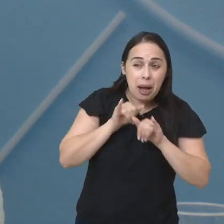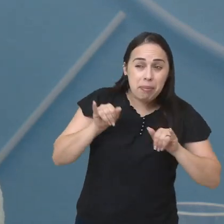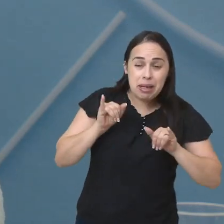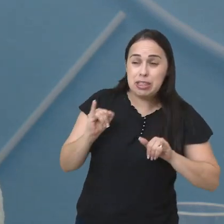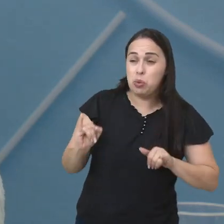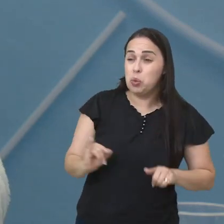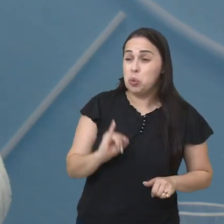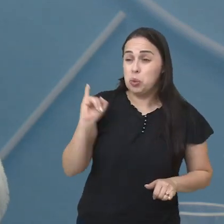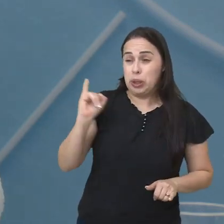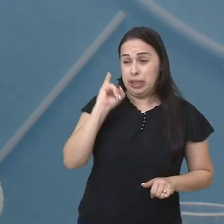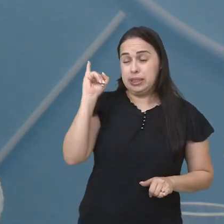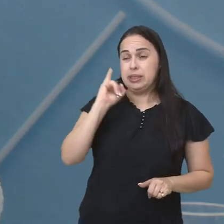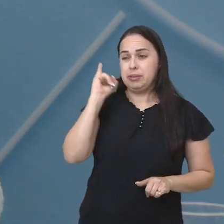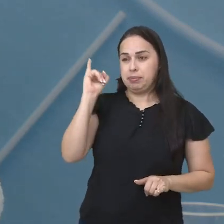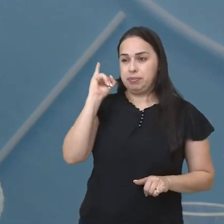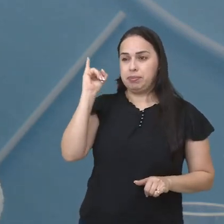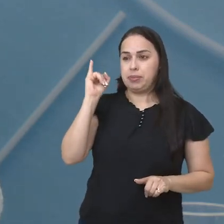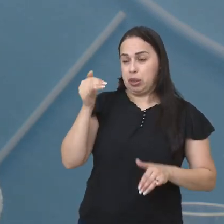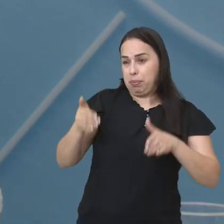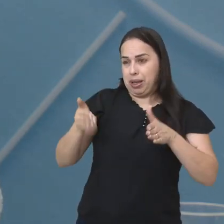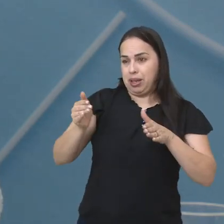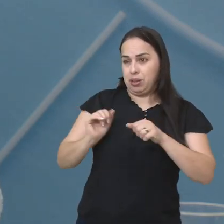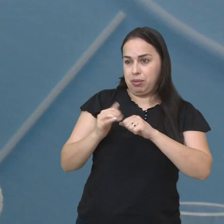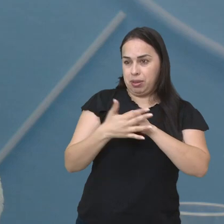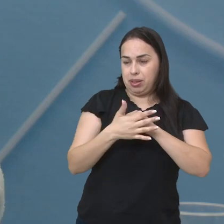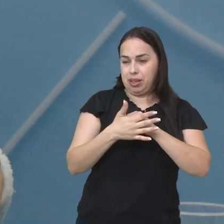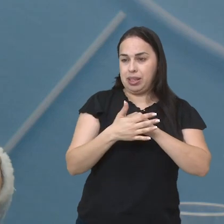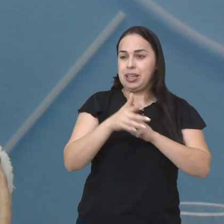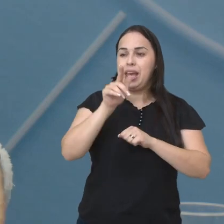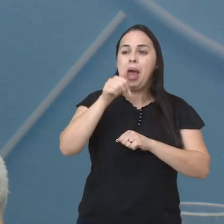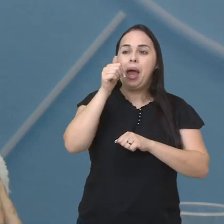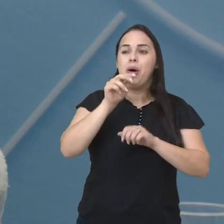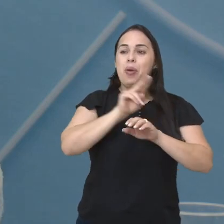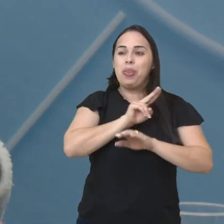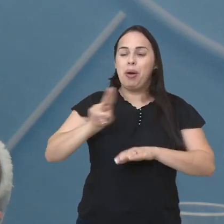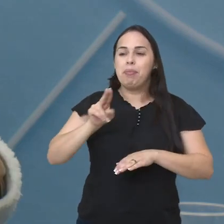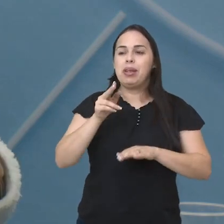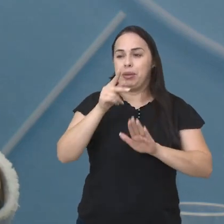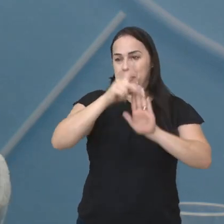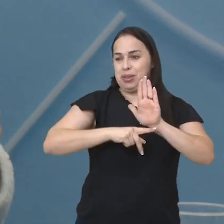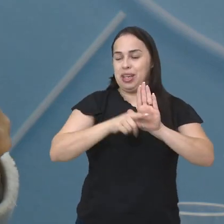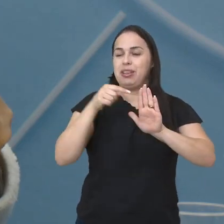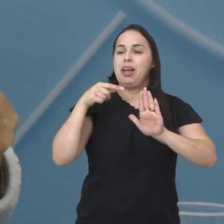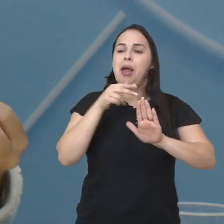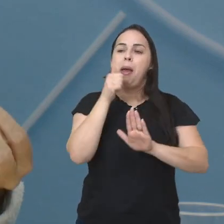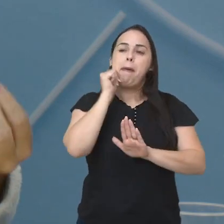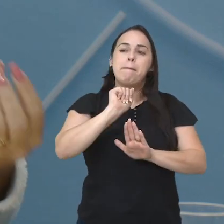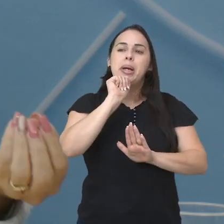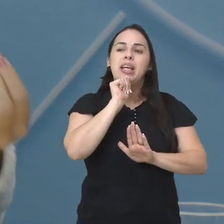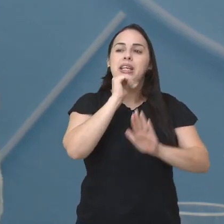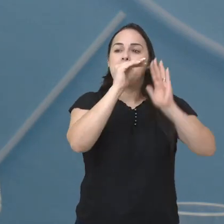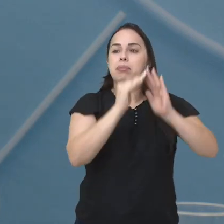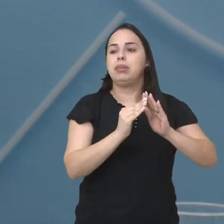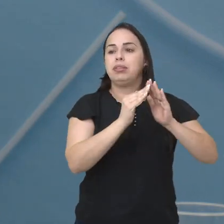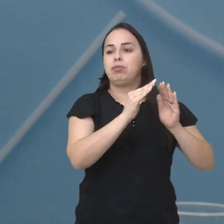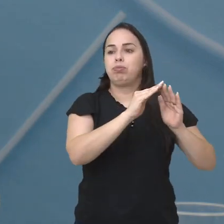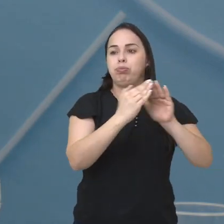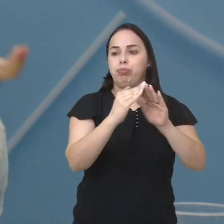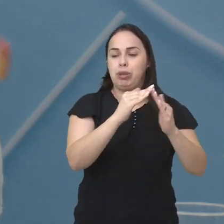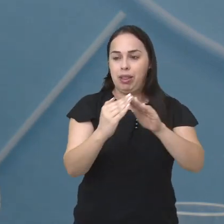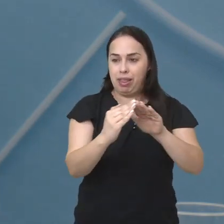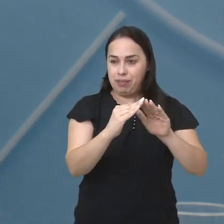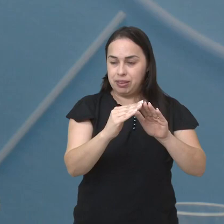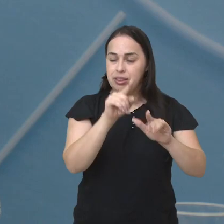suma importância aí na pandemia, que foi o Mães da Favela, onde nós trabalhamos a questão além de levar o